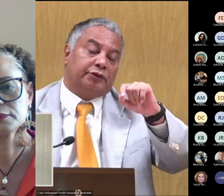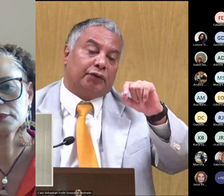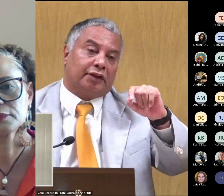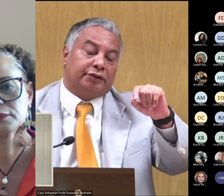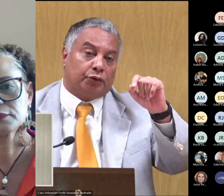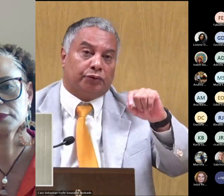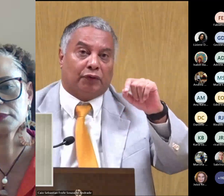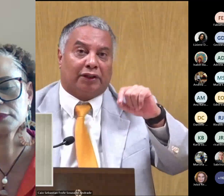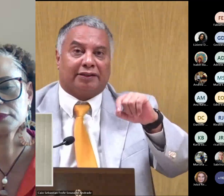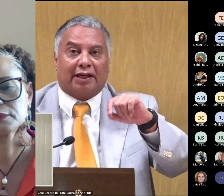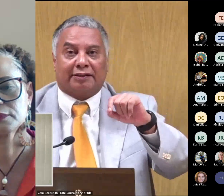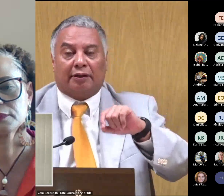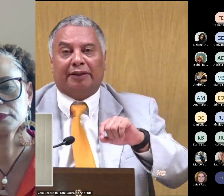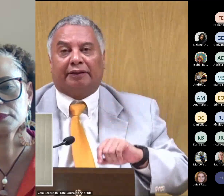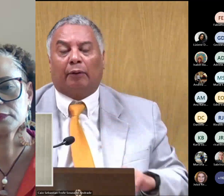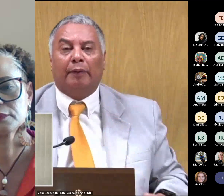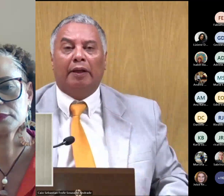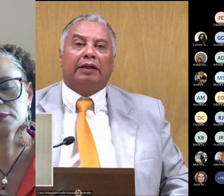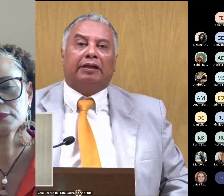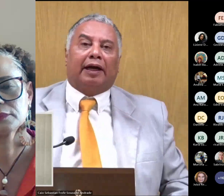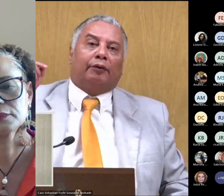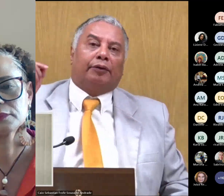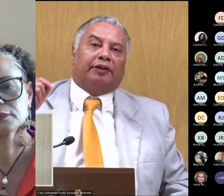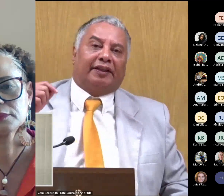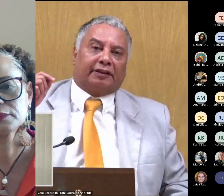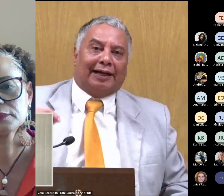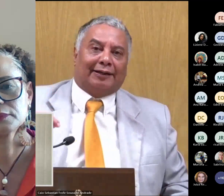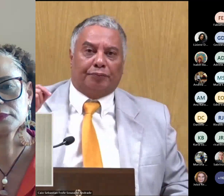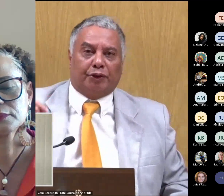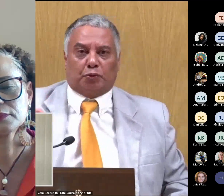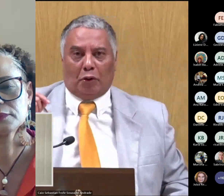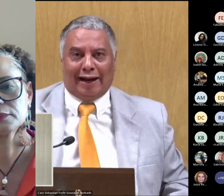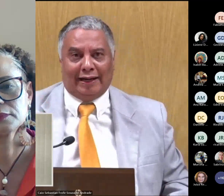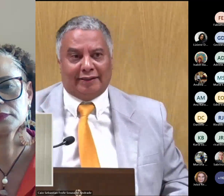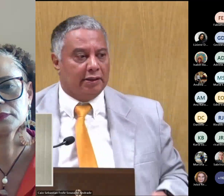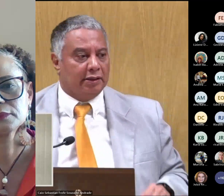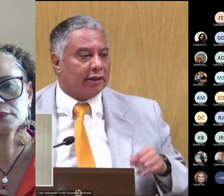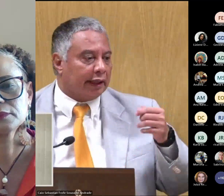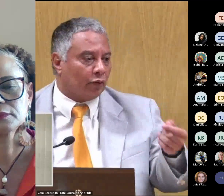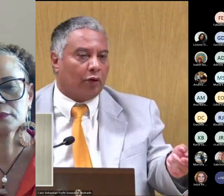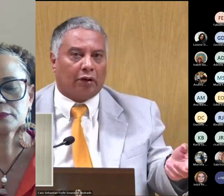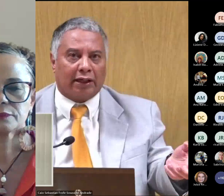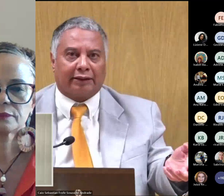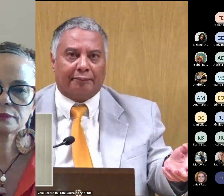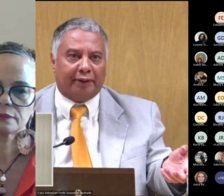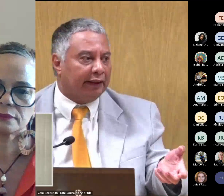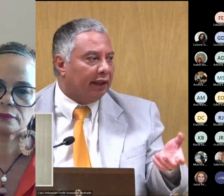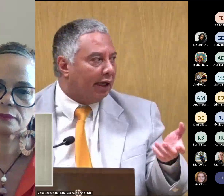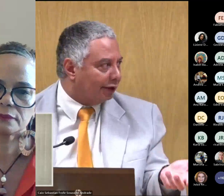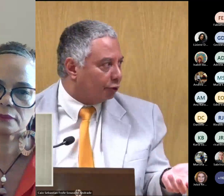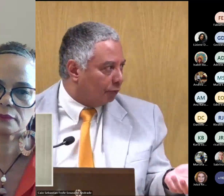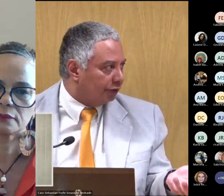de Instituto de advocacia R ambiental e a universidade Zumbi dos Palmares que quero colocar também à disposição aqui